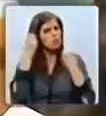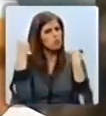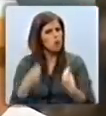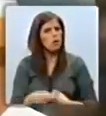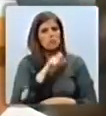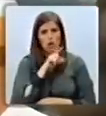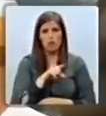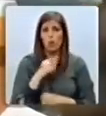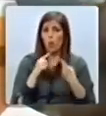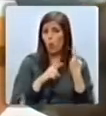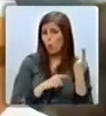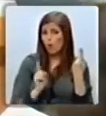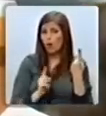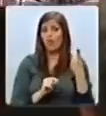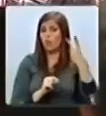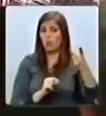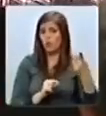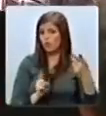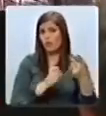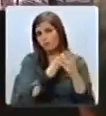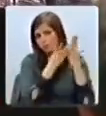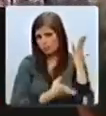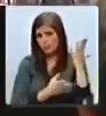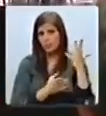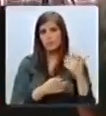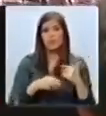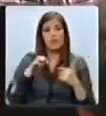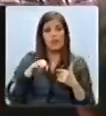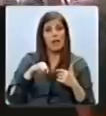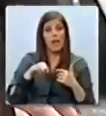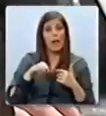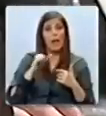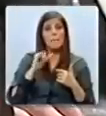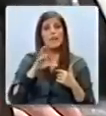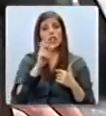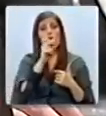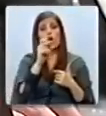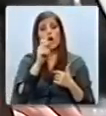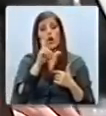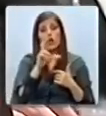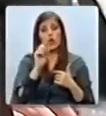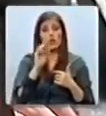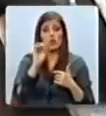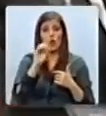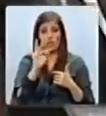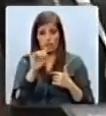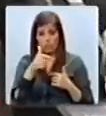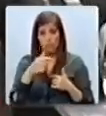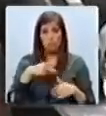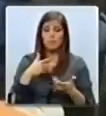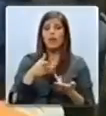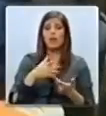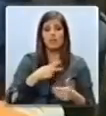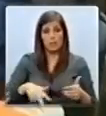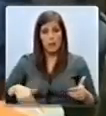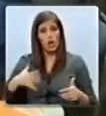Não uma, não duas, mas sim várias vezes. A Microsoft Dinamarca gosta de vir a Portugal recrutar engenheiros. Every time we